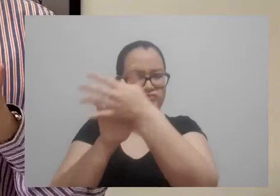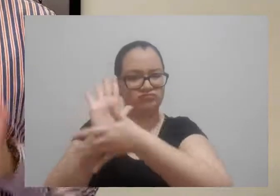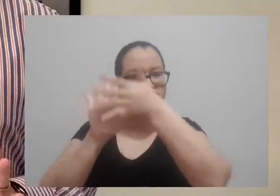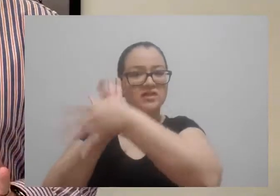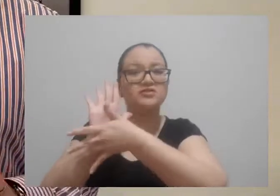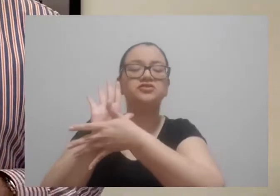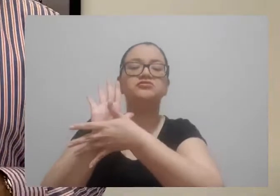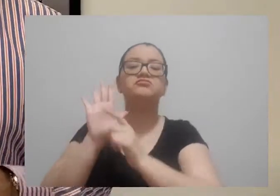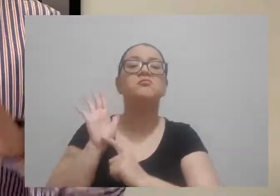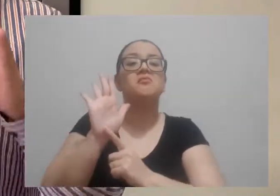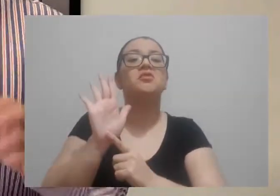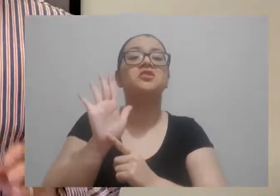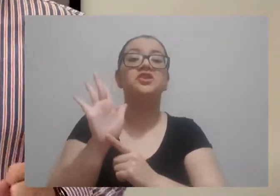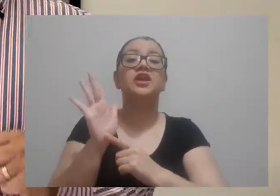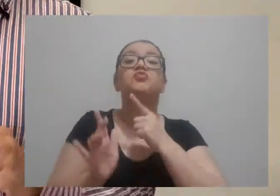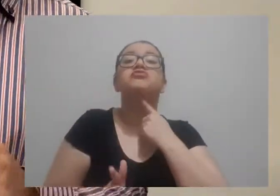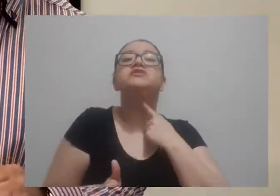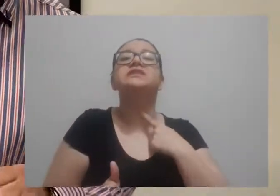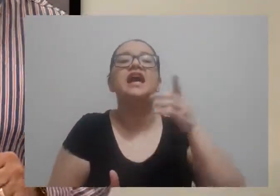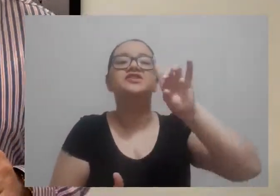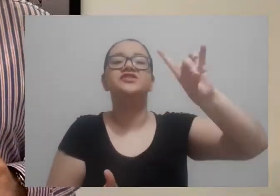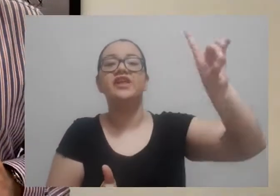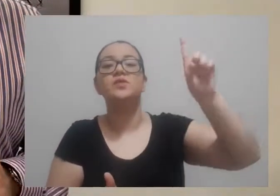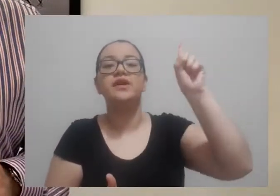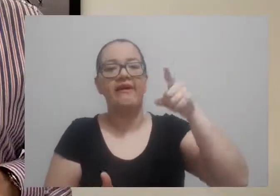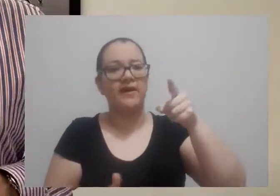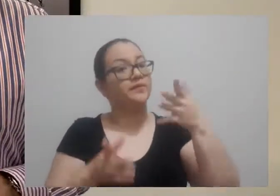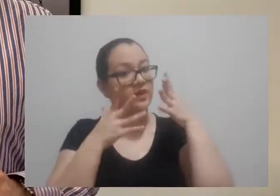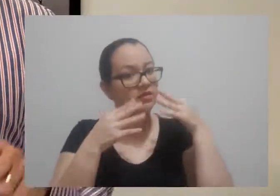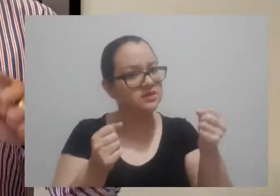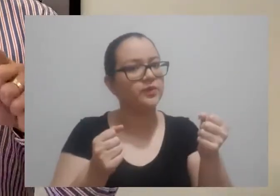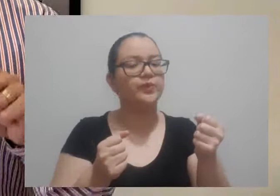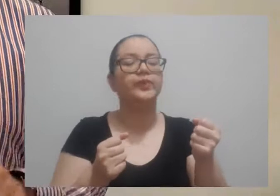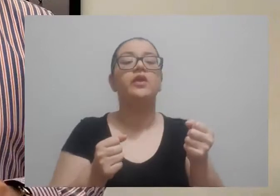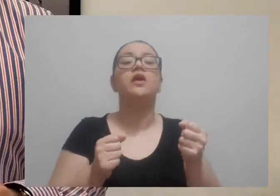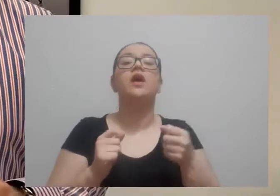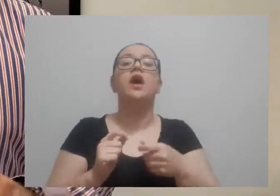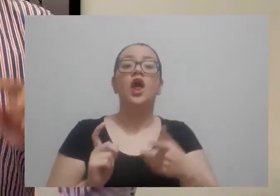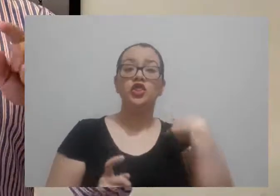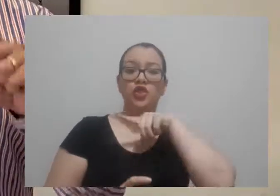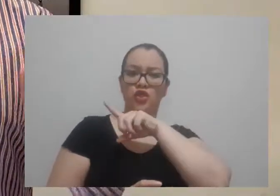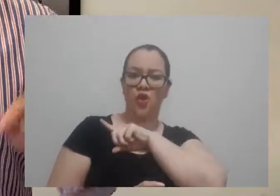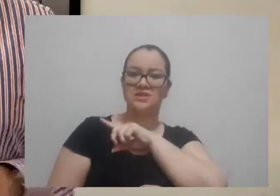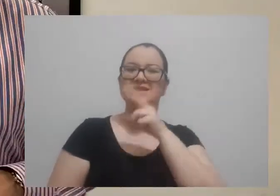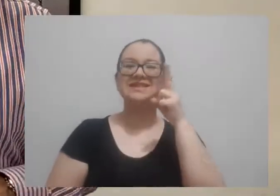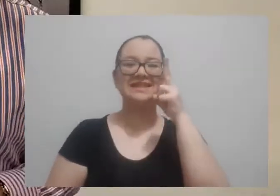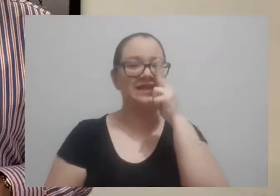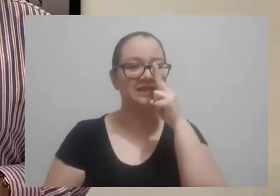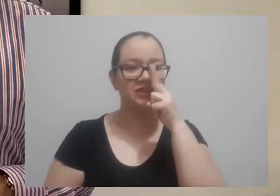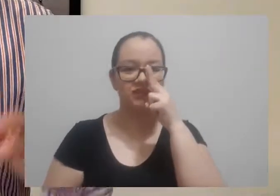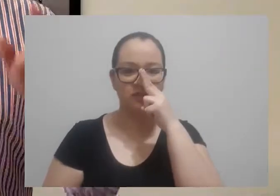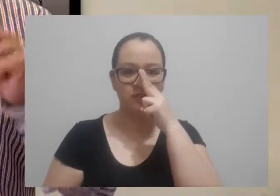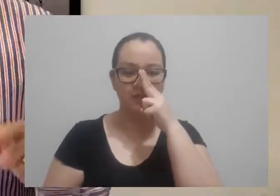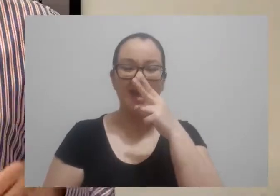da seguinte forma. Preste a sua atenção. Como cristãos, não se apoiem em seus próprios